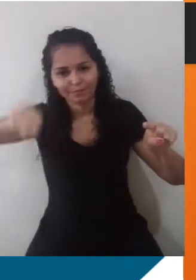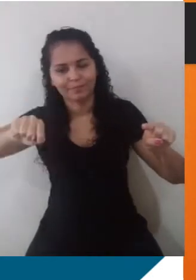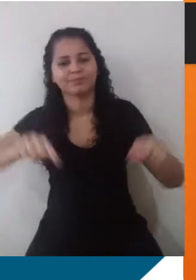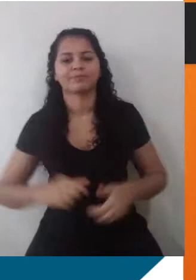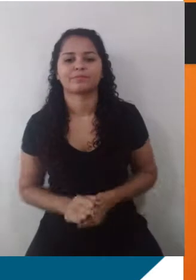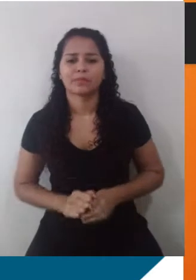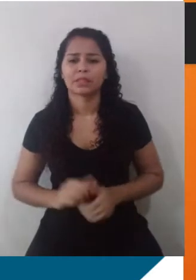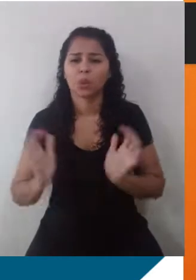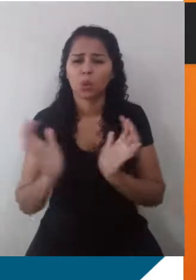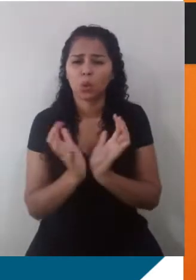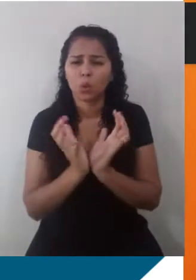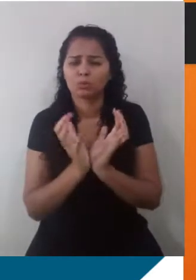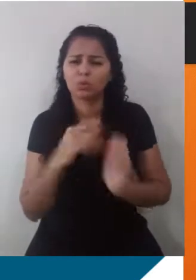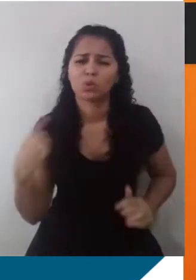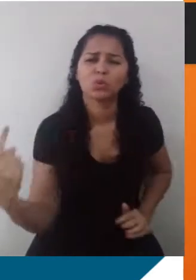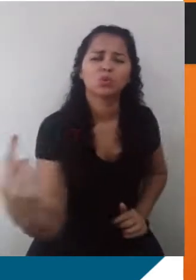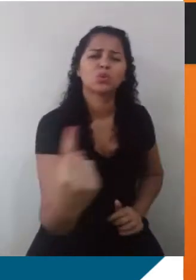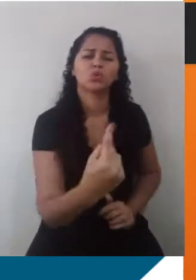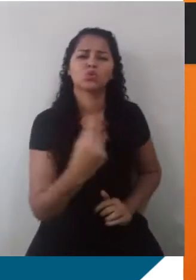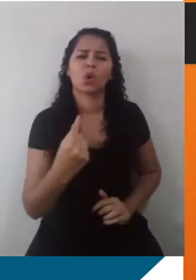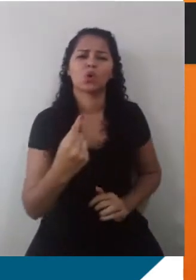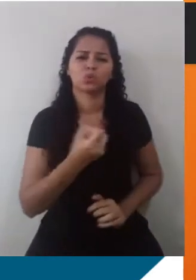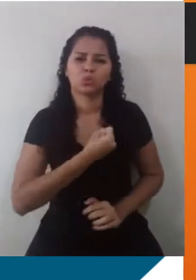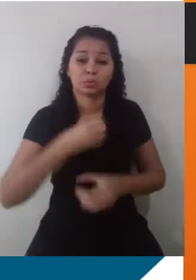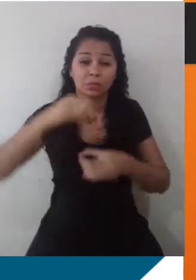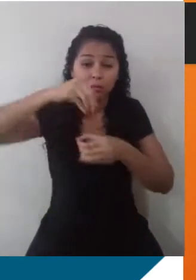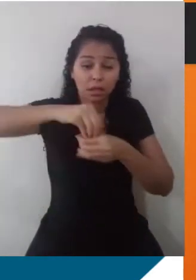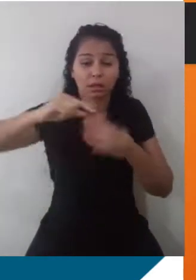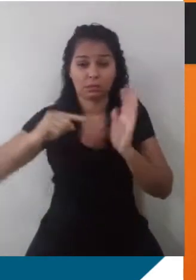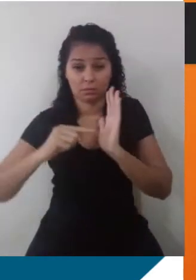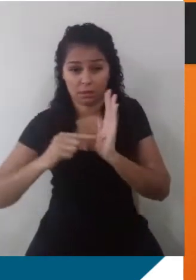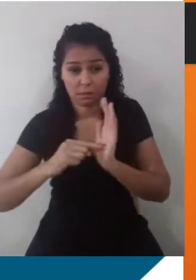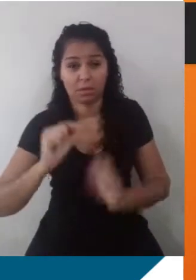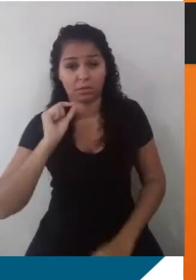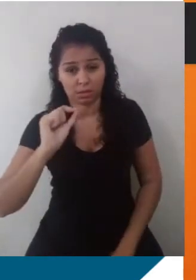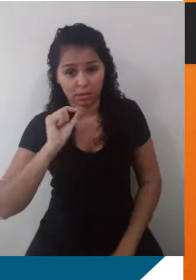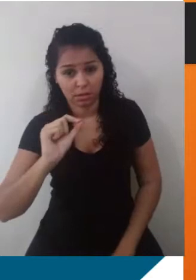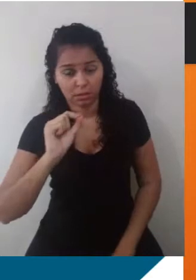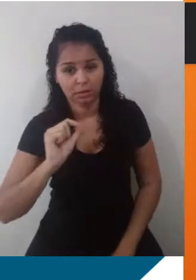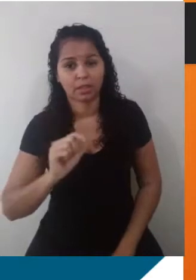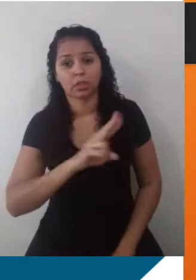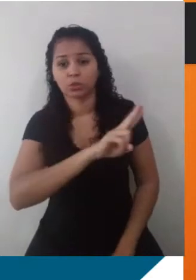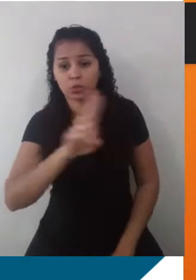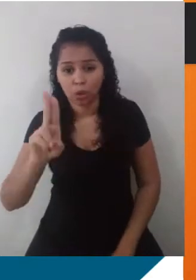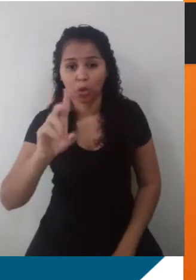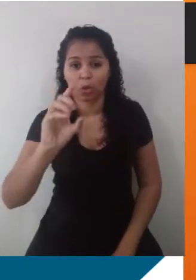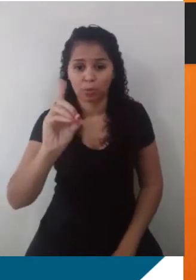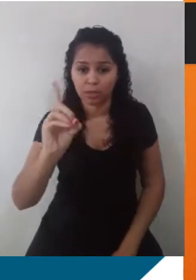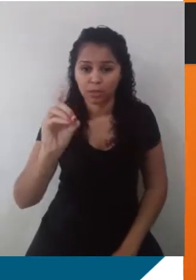conjunto de todos os valores que você vai jogar dentro dessa máquina transformadora é chamado